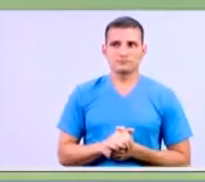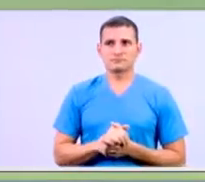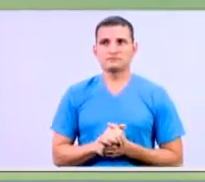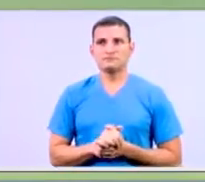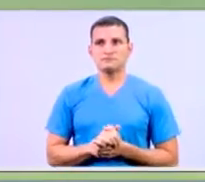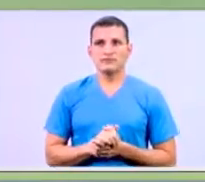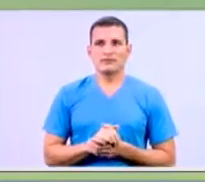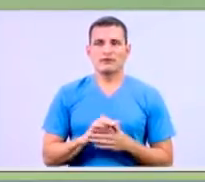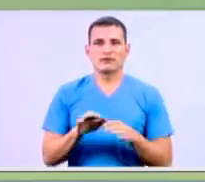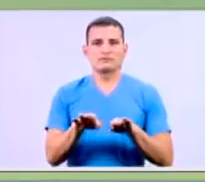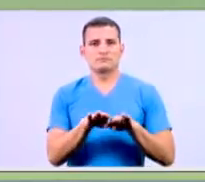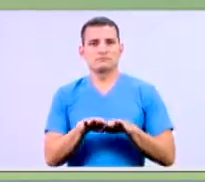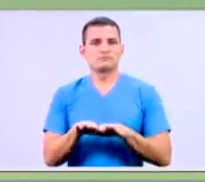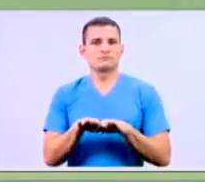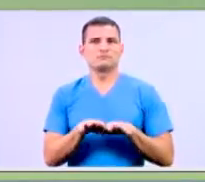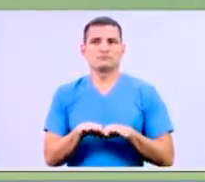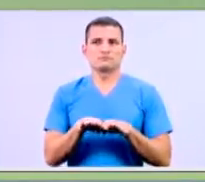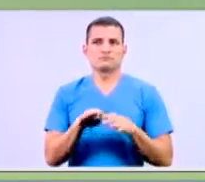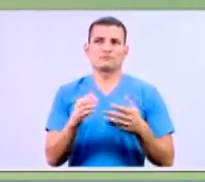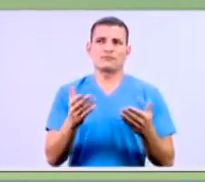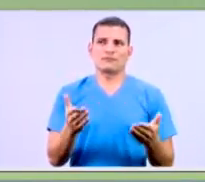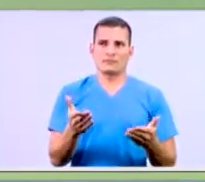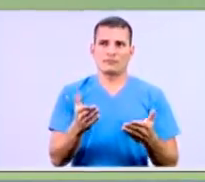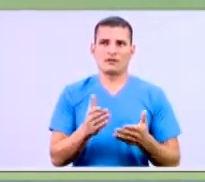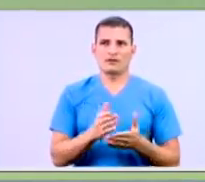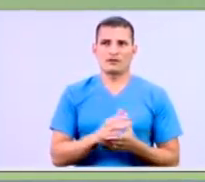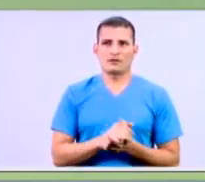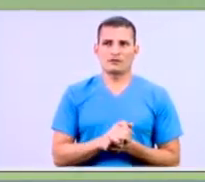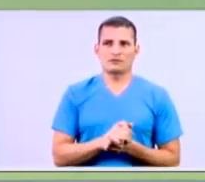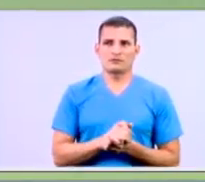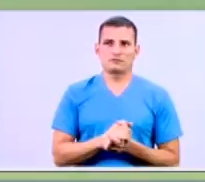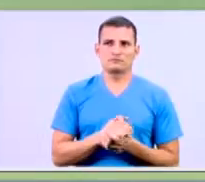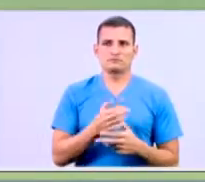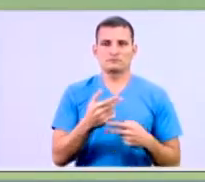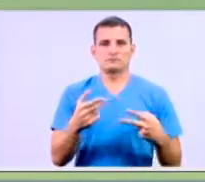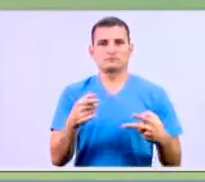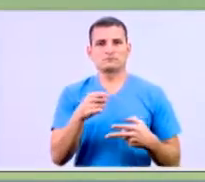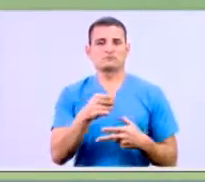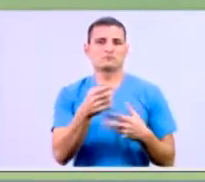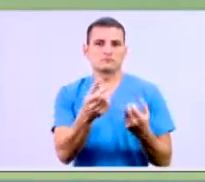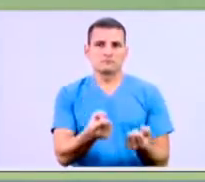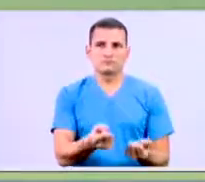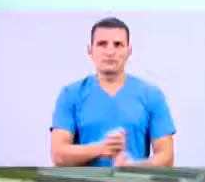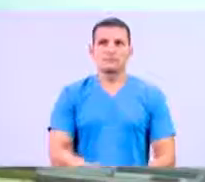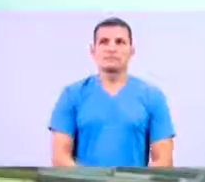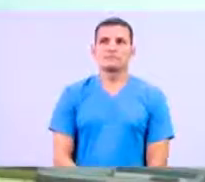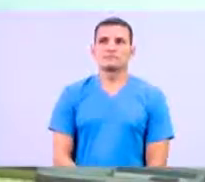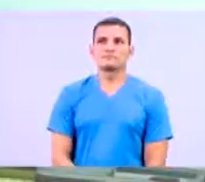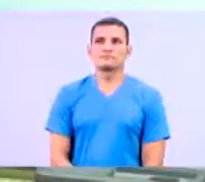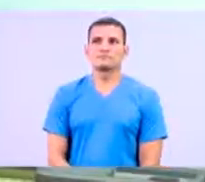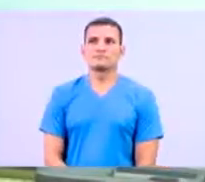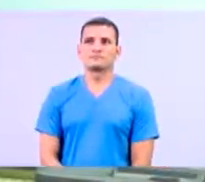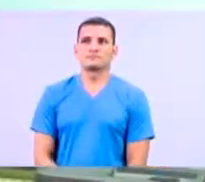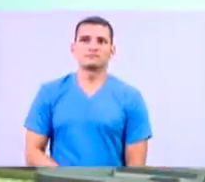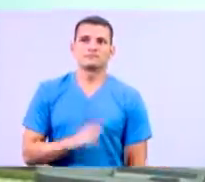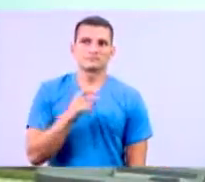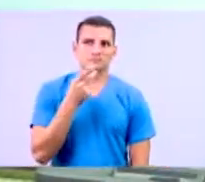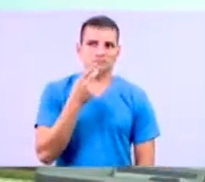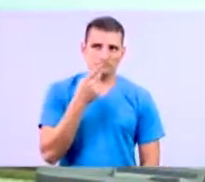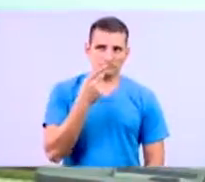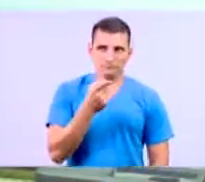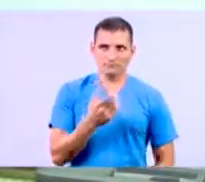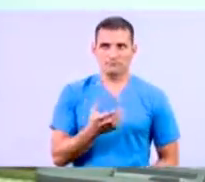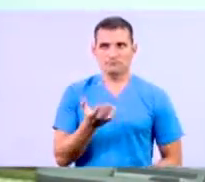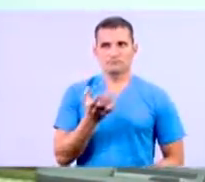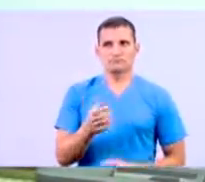respectivos equipamentos deverão suportar? Quais padrões os respectivos equipamentos deverão suportar? Então você falou lá, você quer